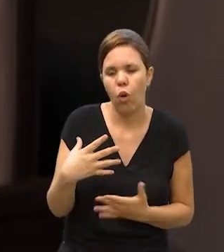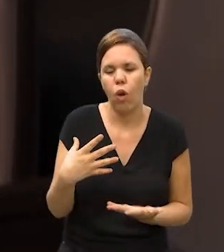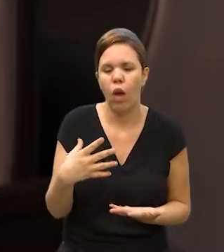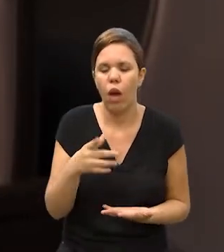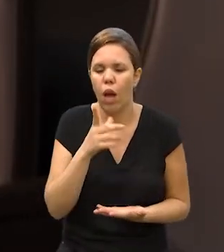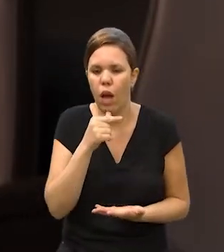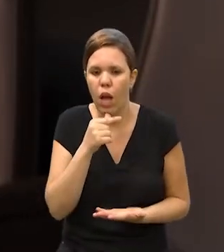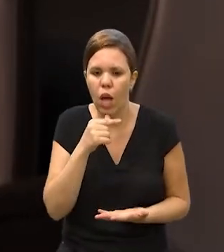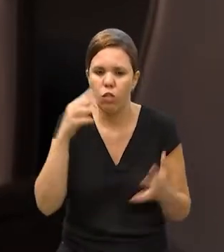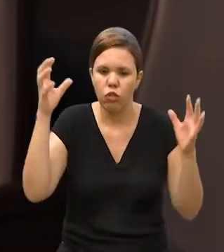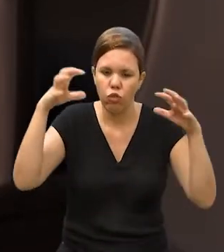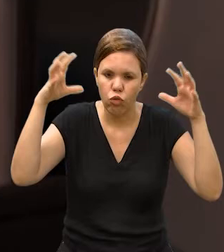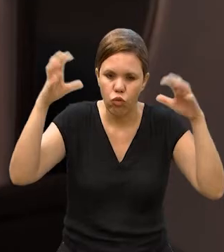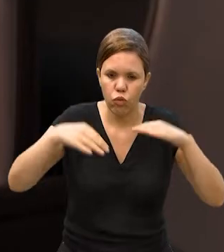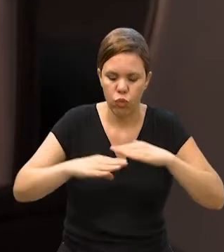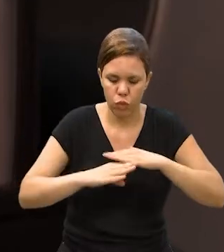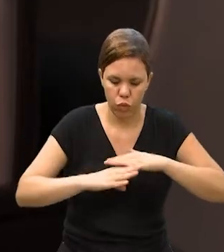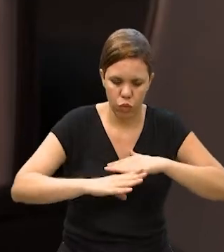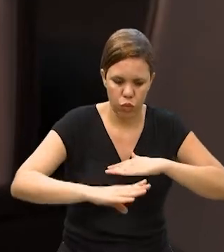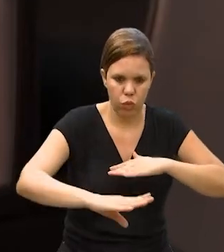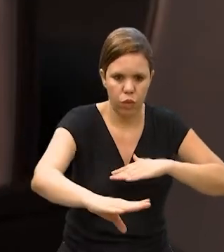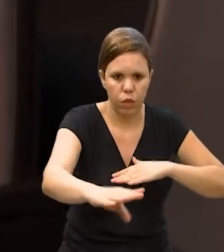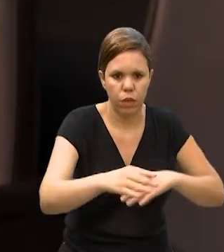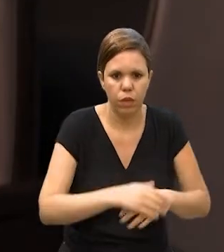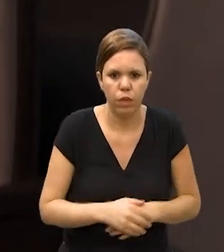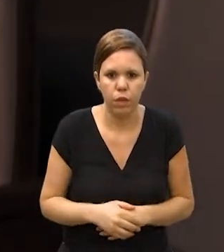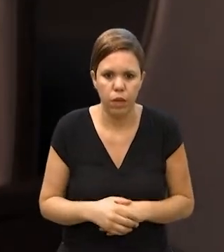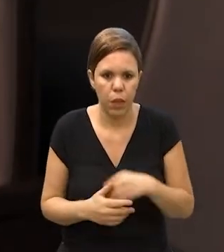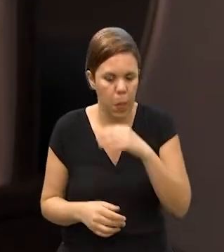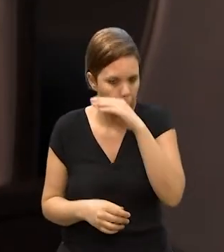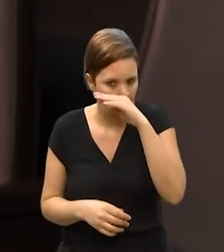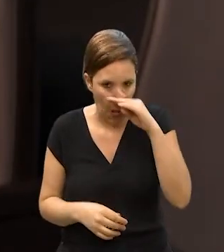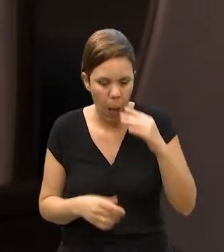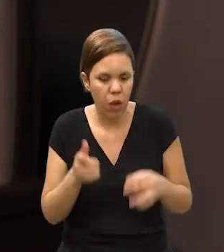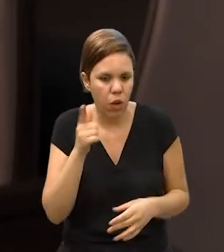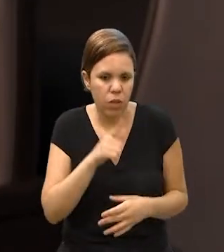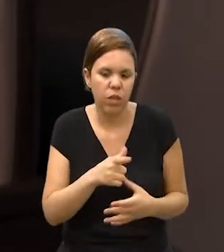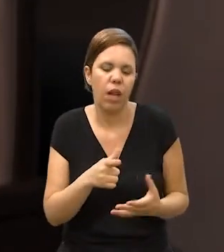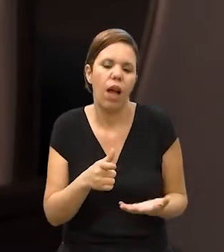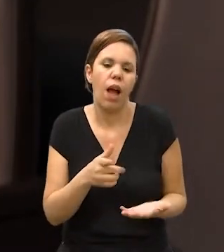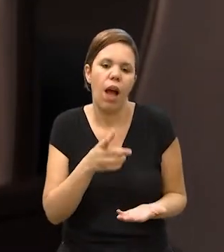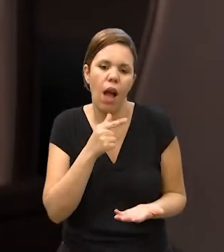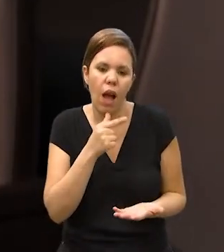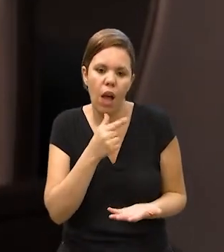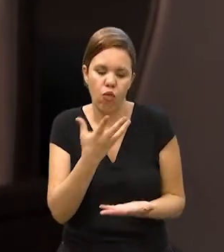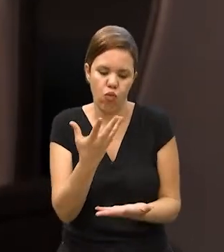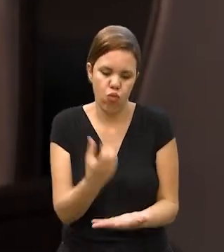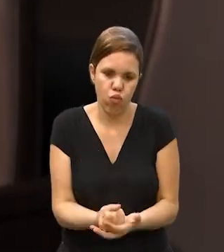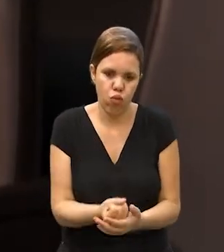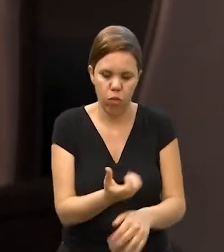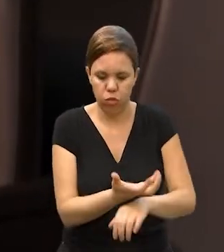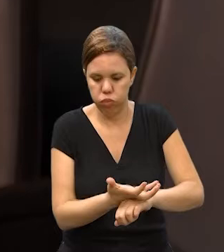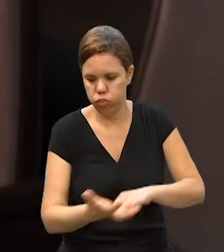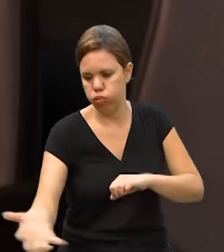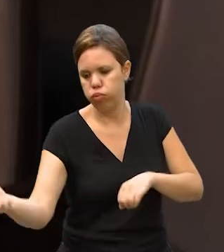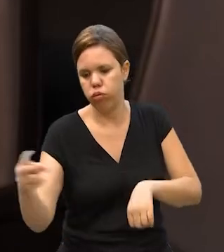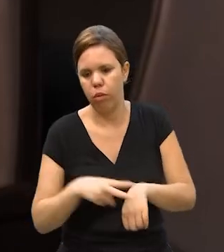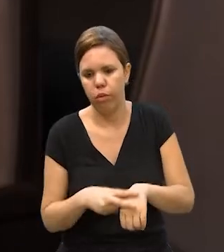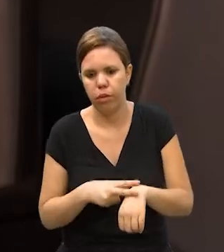chuva, calçada que você consegue absorver essa água. E aí com